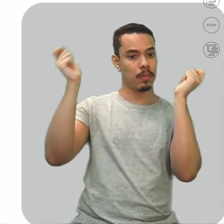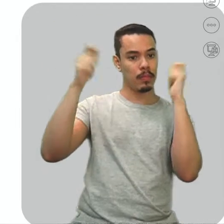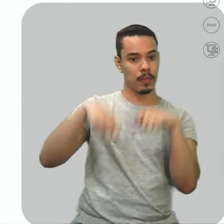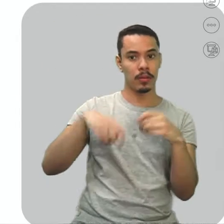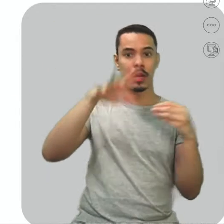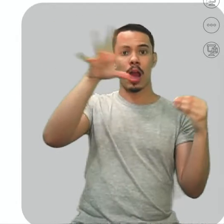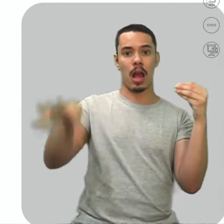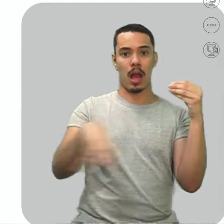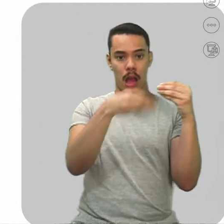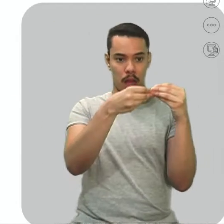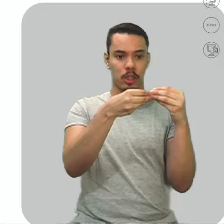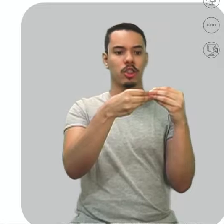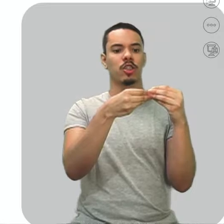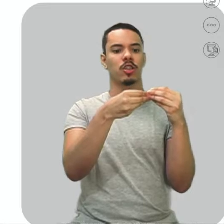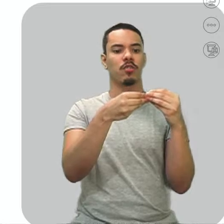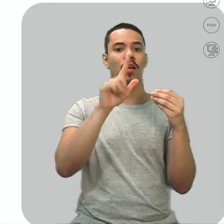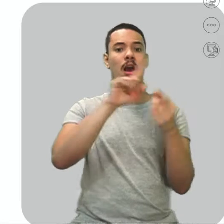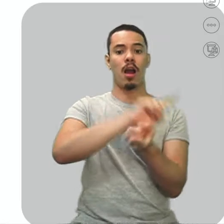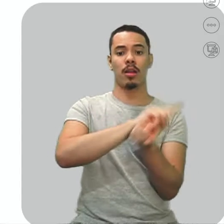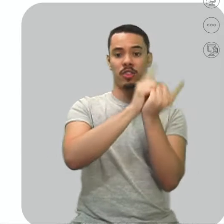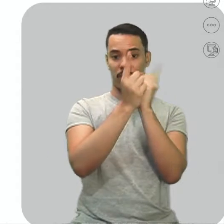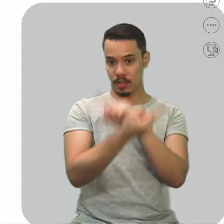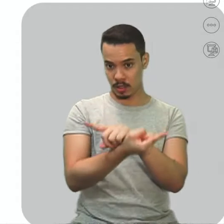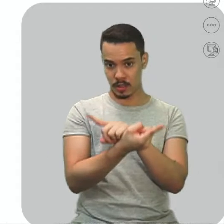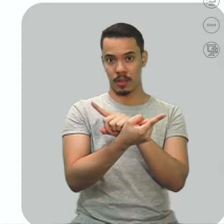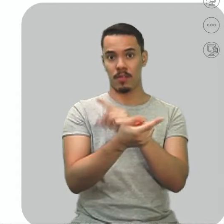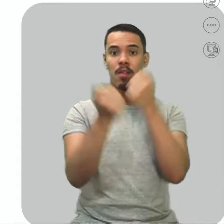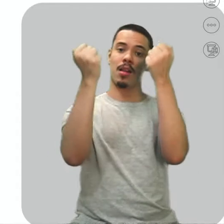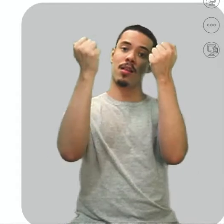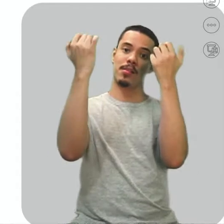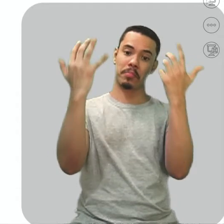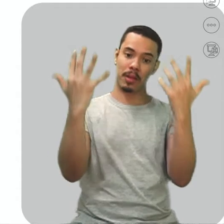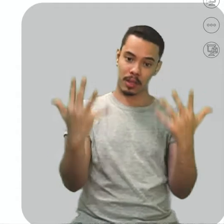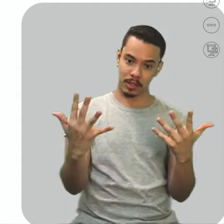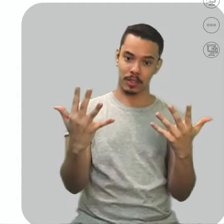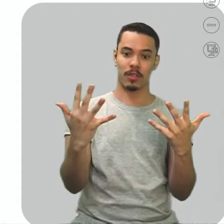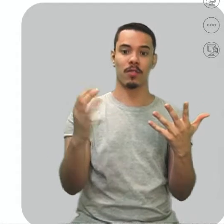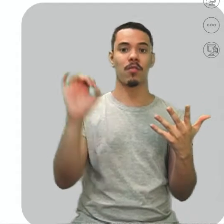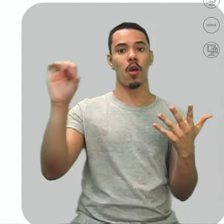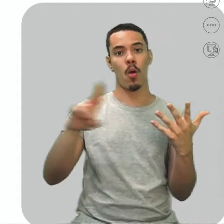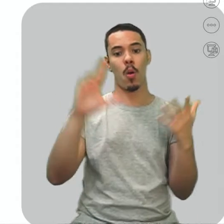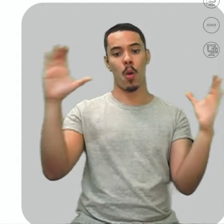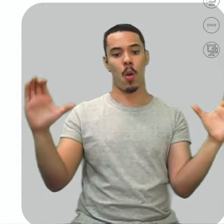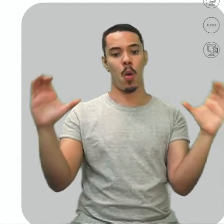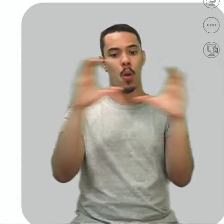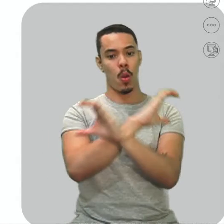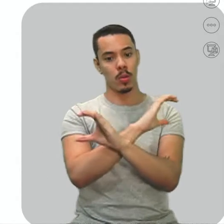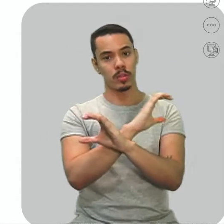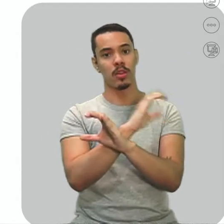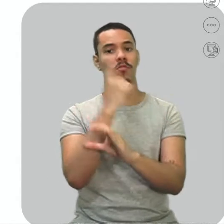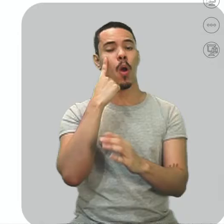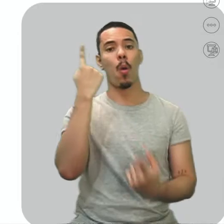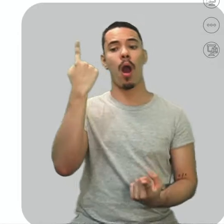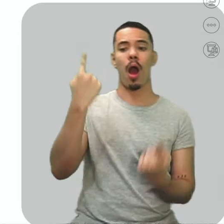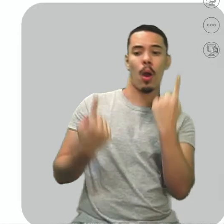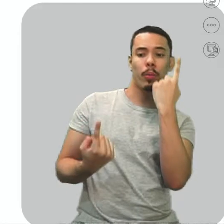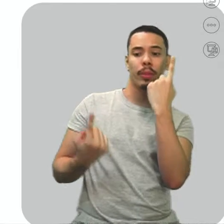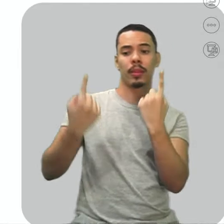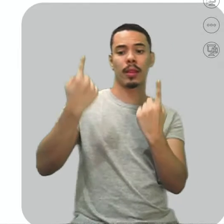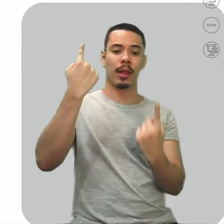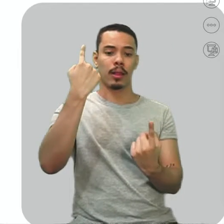pode ser aditiva adversativa explicativa conclusiva e